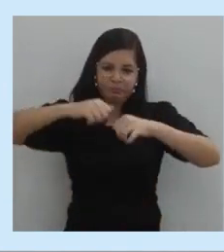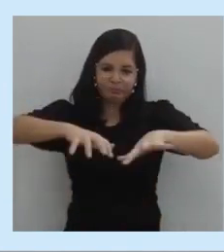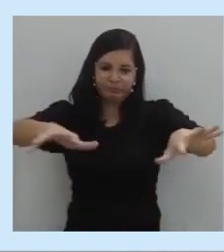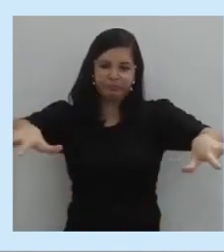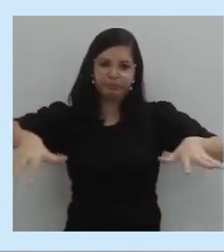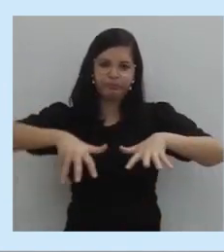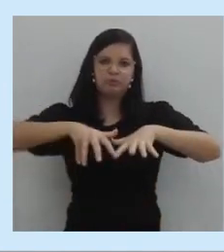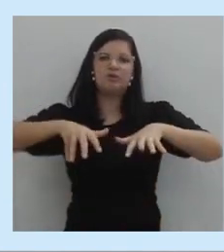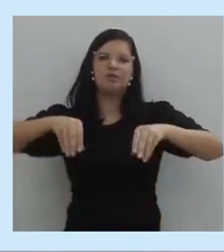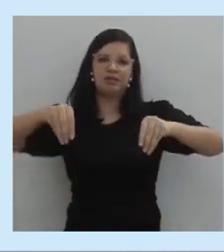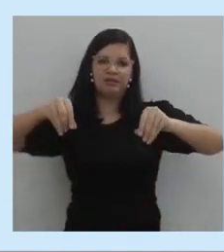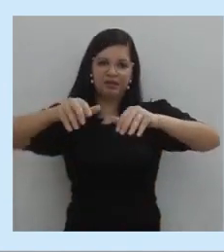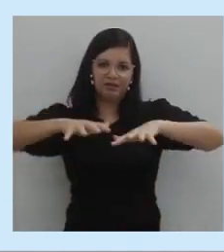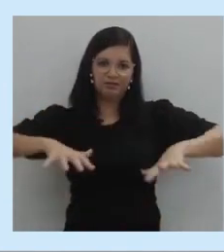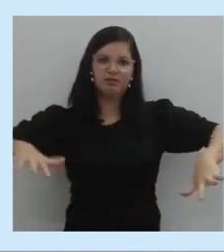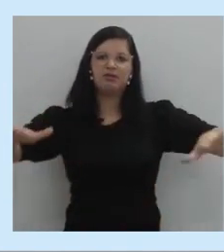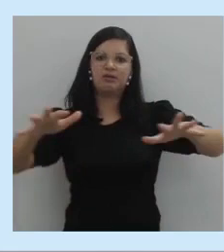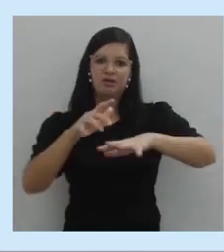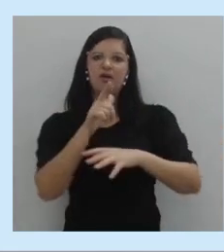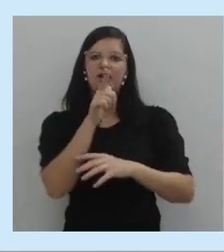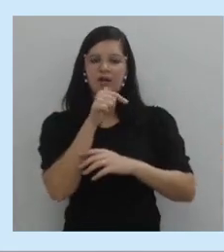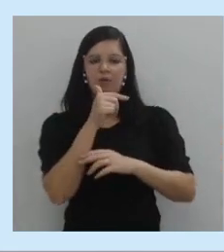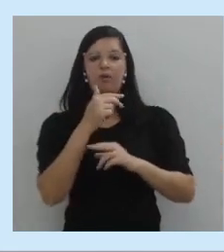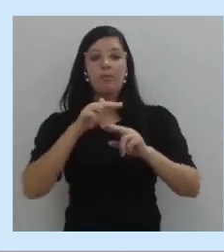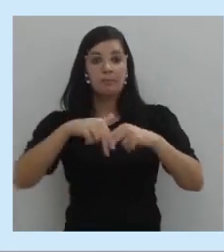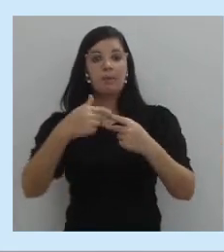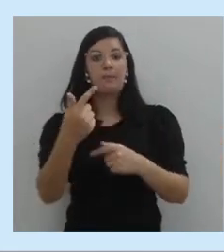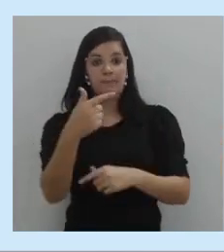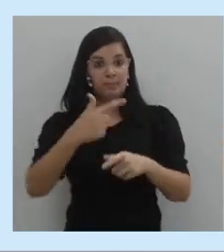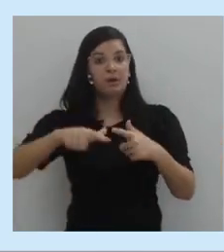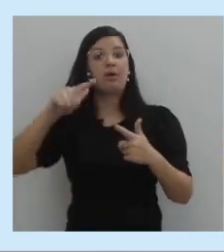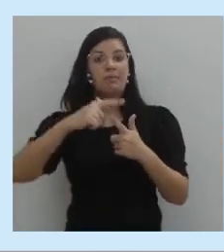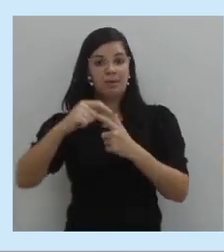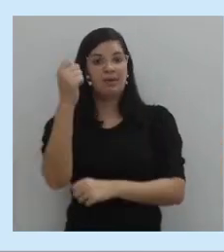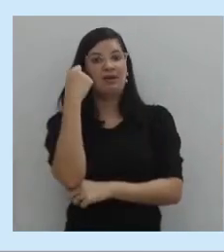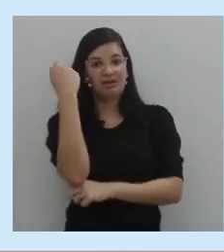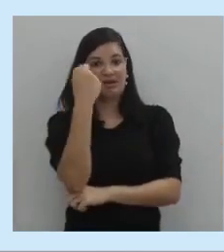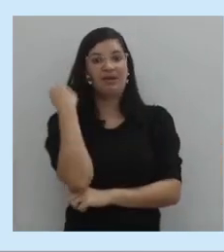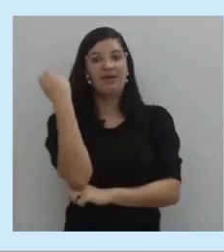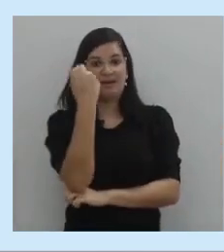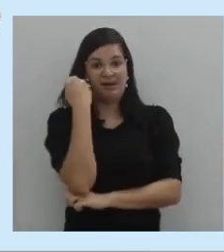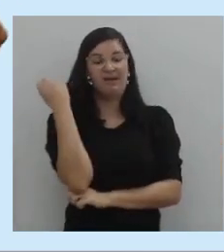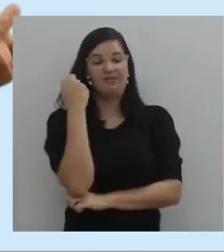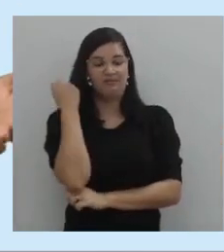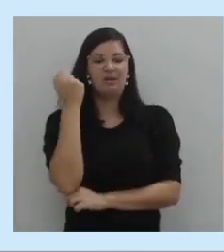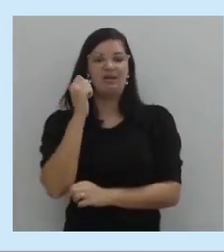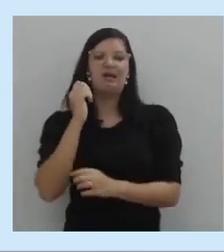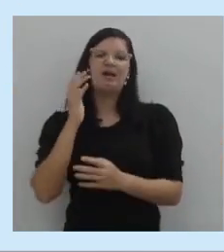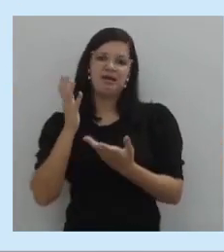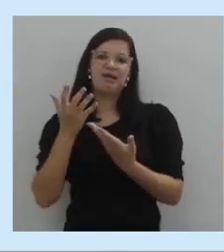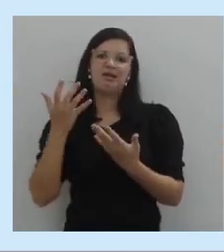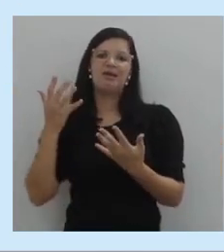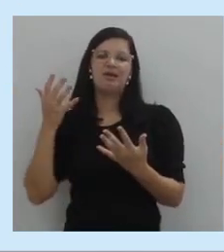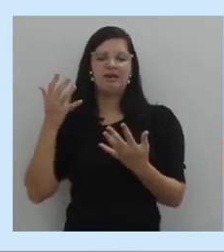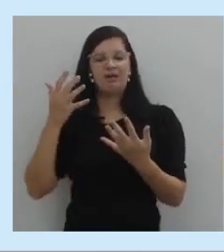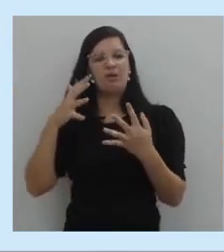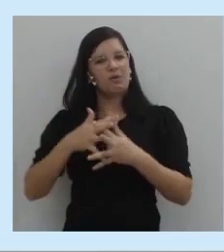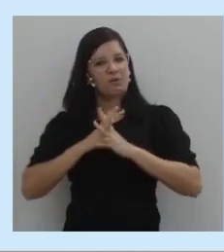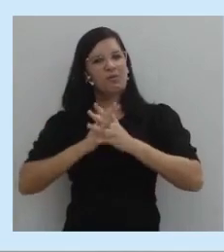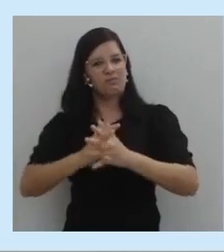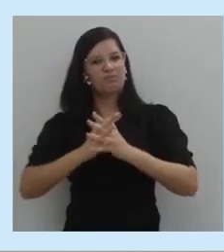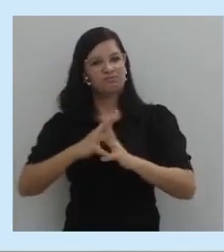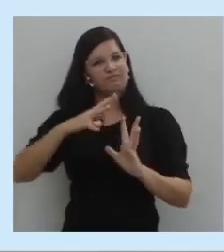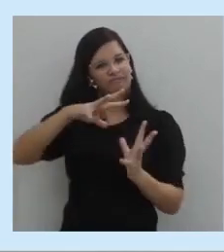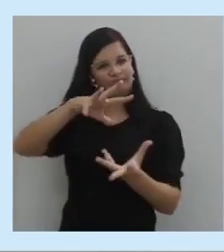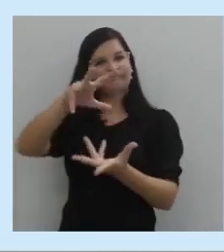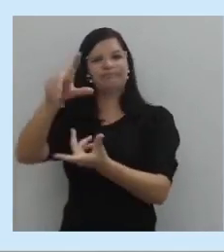superfície. Então, é um problema sério, um problema grave, que pode afetar a economia, que pode afetar o equilíbrio do planeta